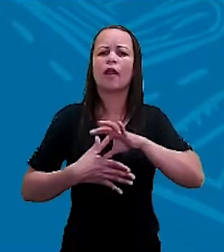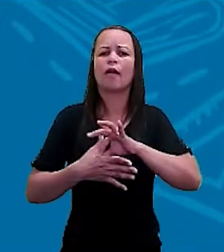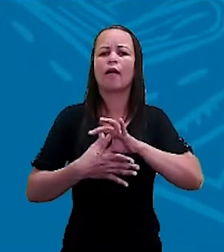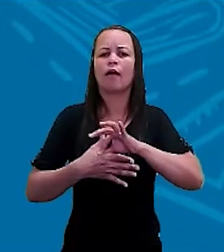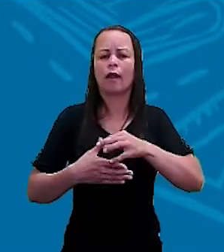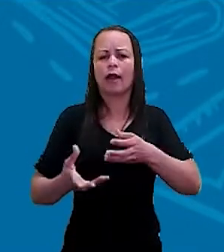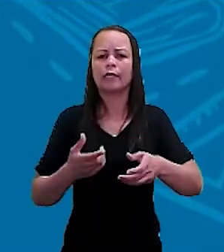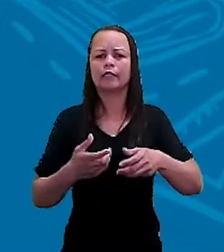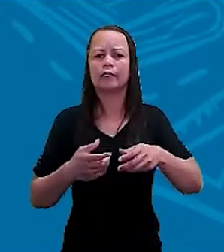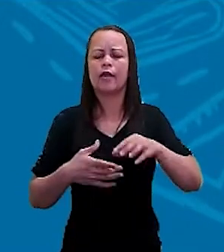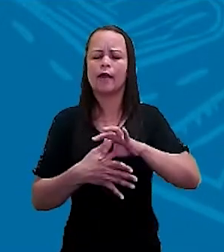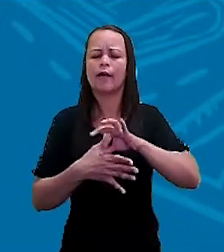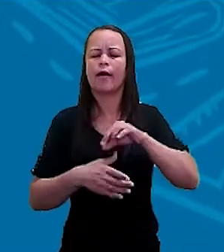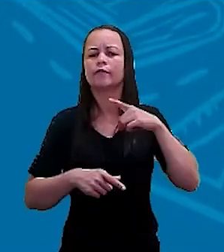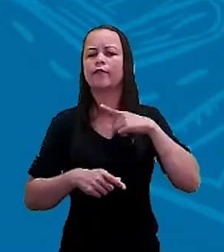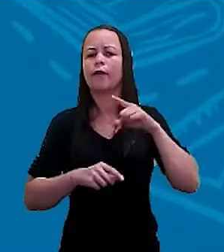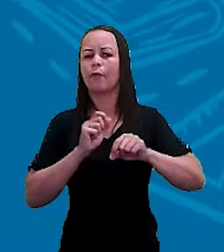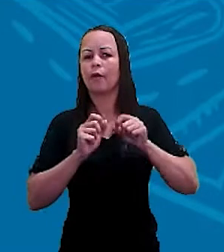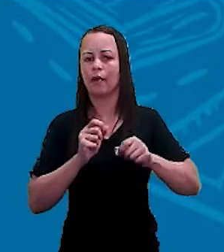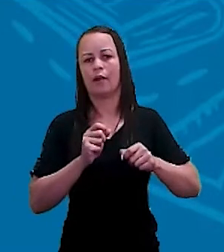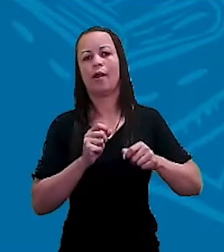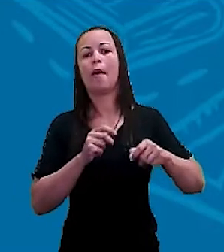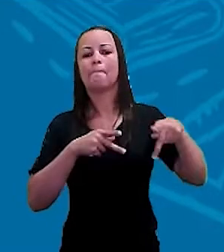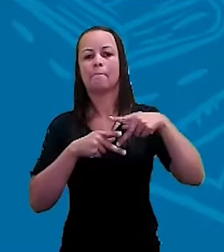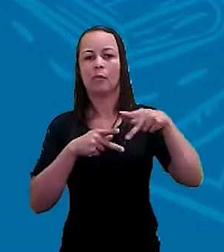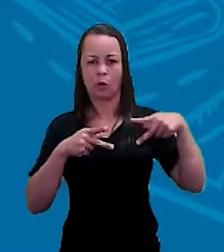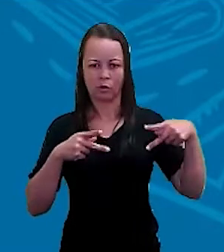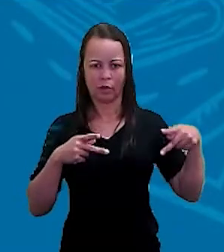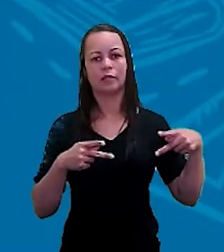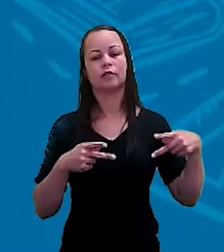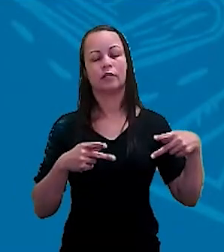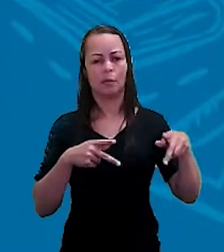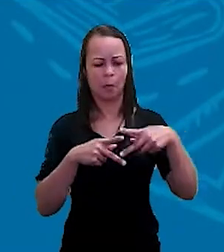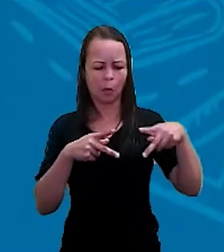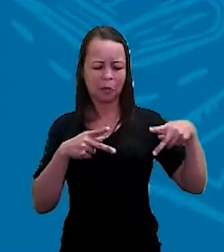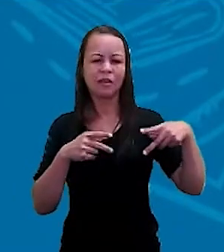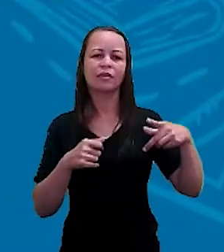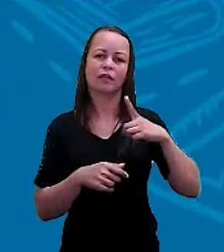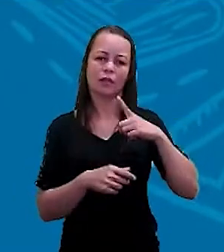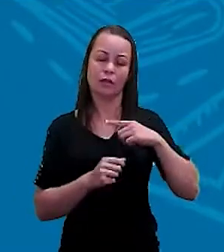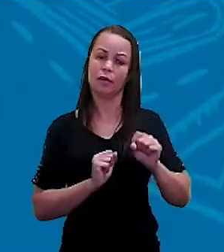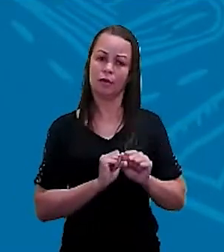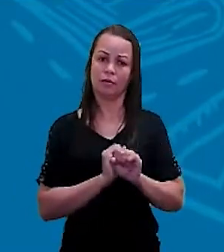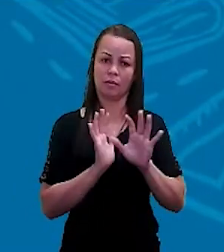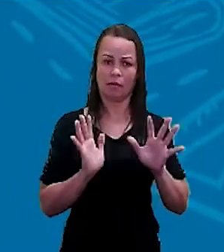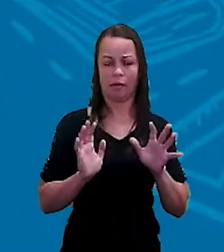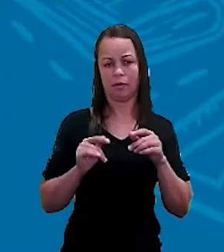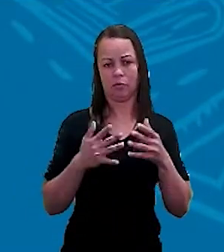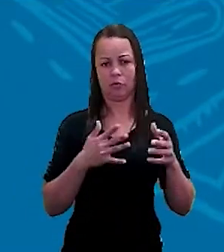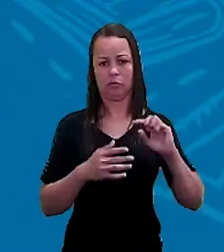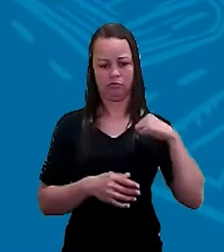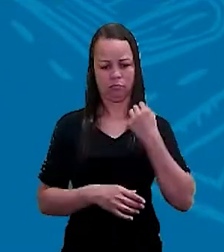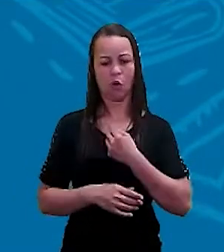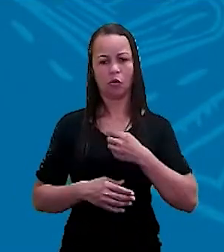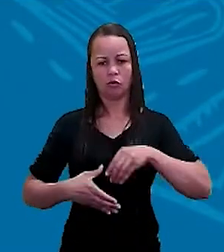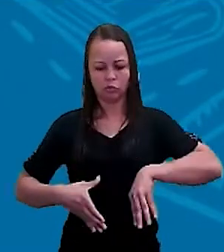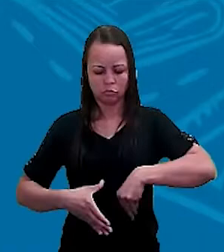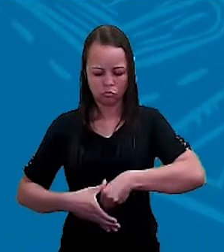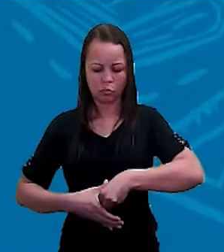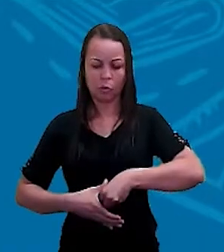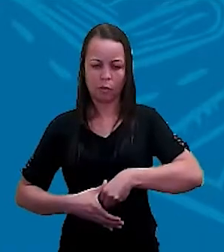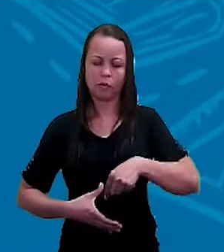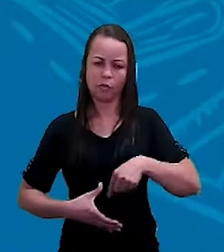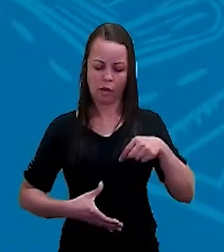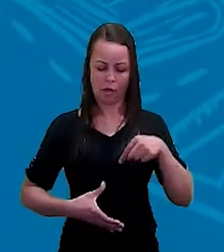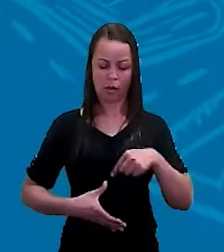quê? Proteína. A pepsinogênese, ela é o quê? Uma protease que quebra a proteína. Claro que o nosso estômago, gente, ele tem uma coisa que é muito